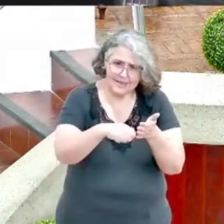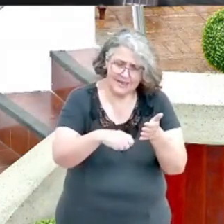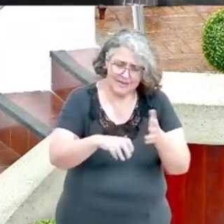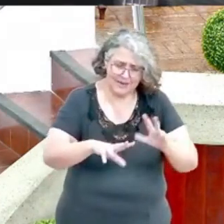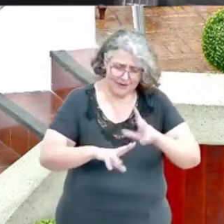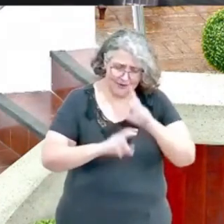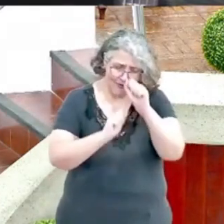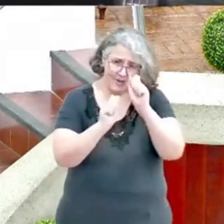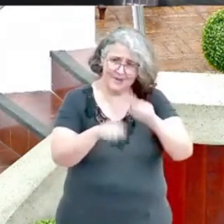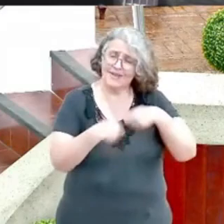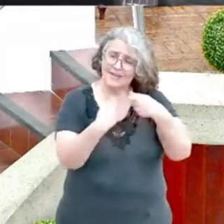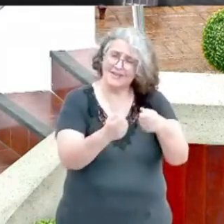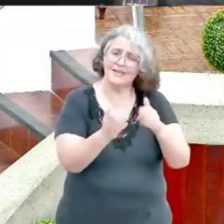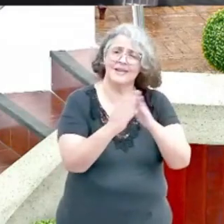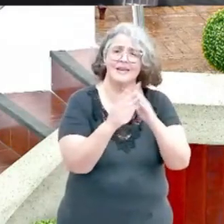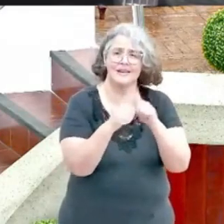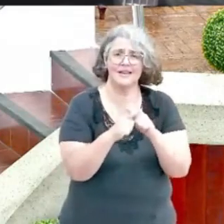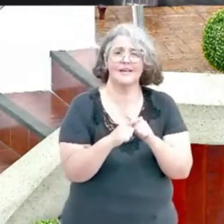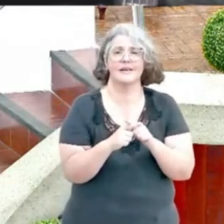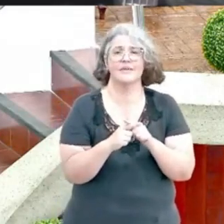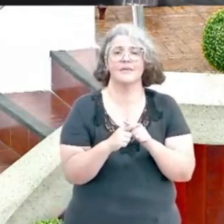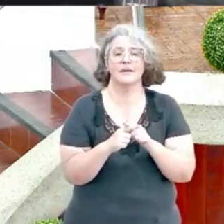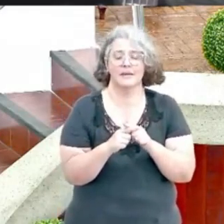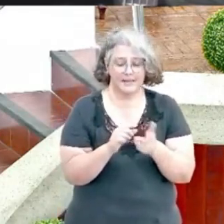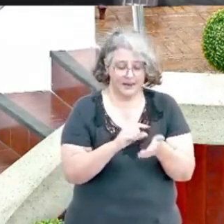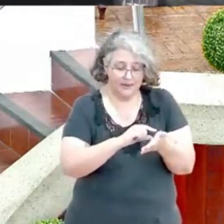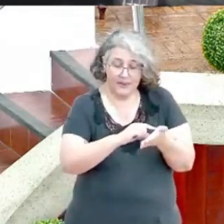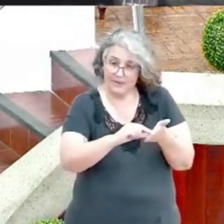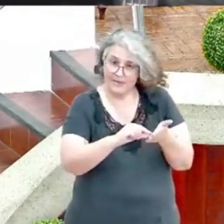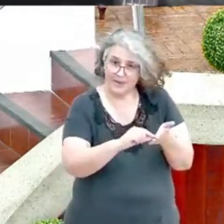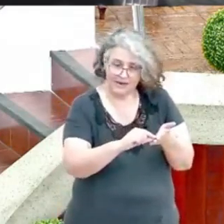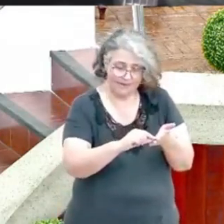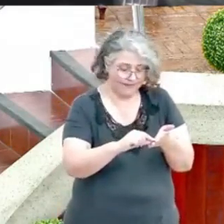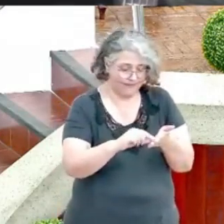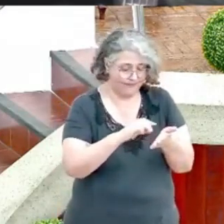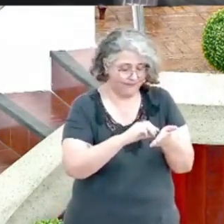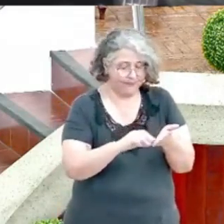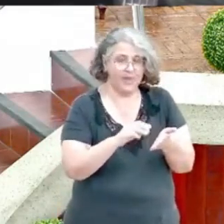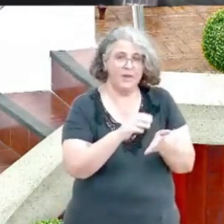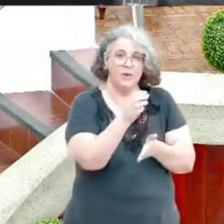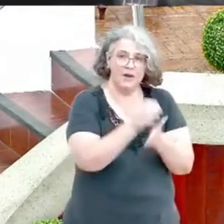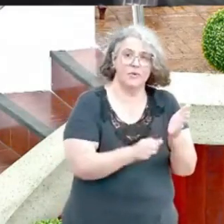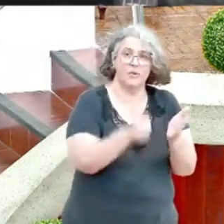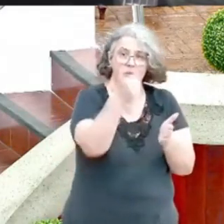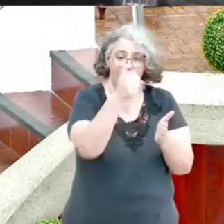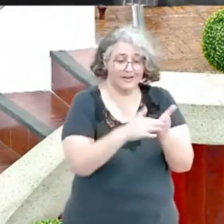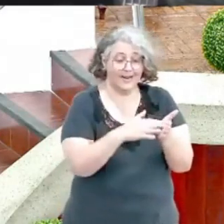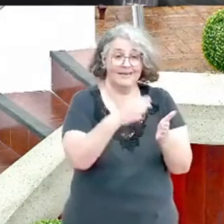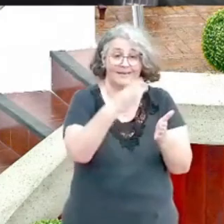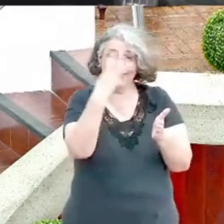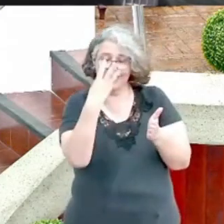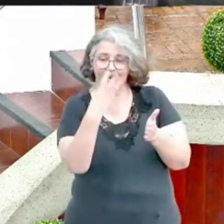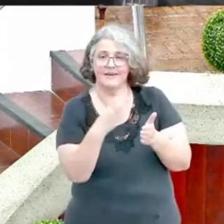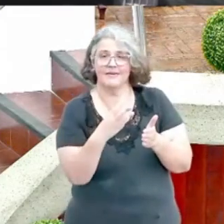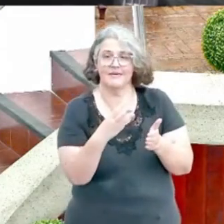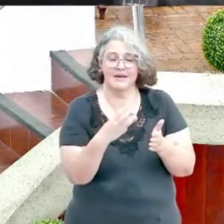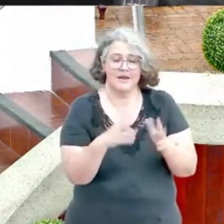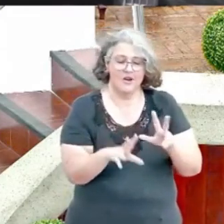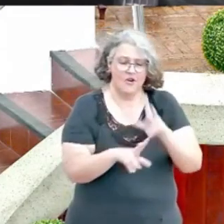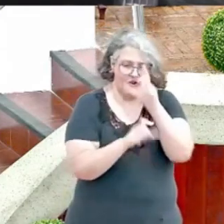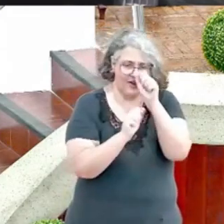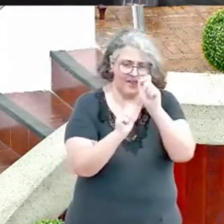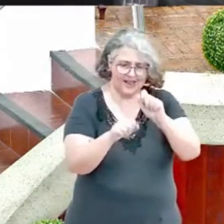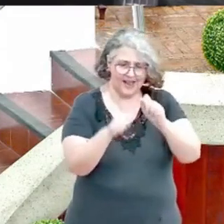sua batalha cultural. E nesta primeira sessão, do capítulo 1 até o capítulo 3, Paulo quer fortalecer a fé